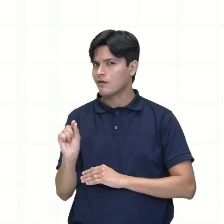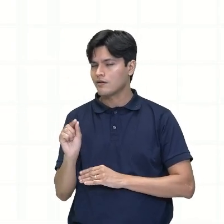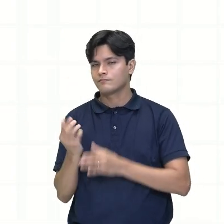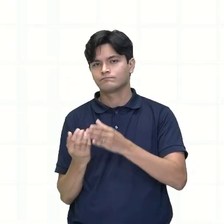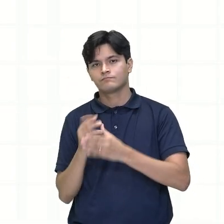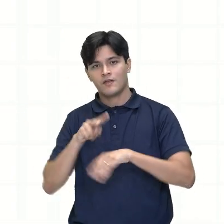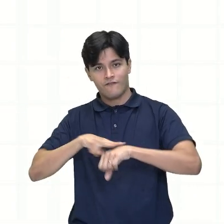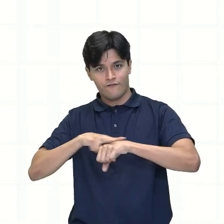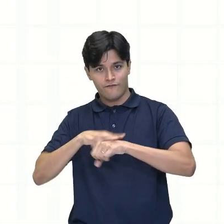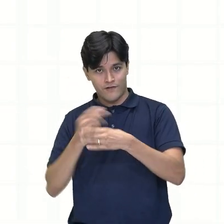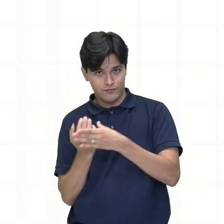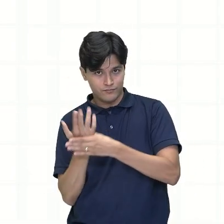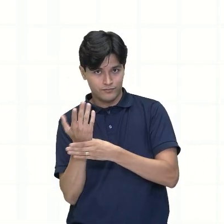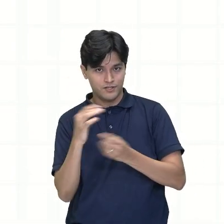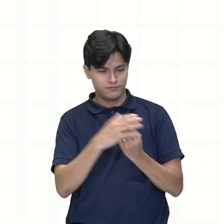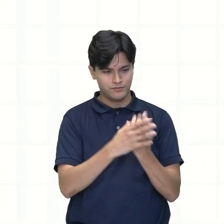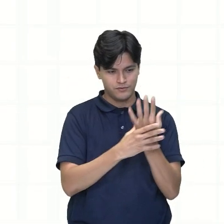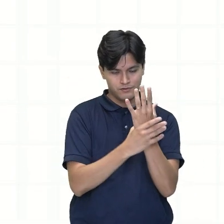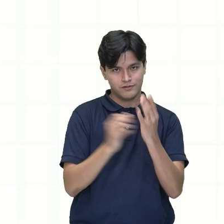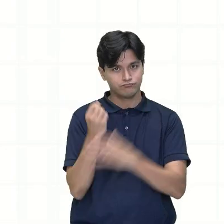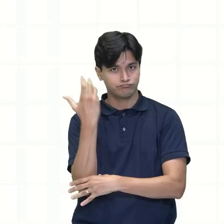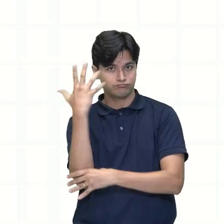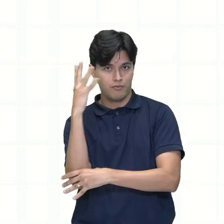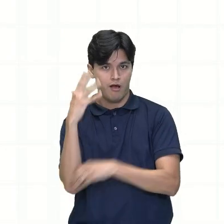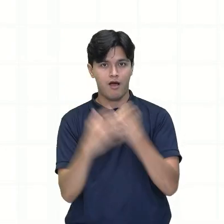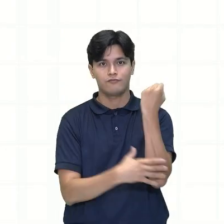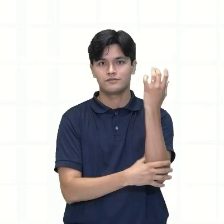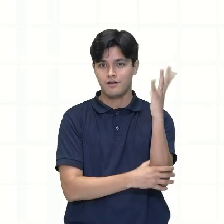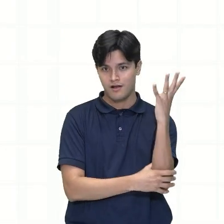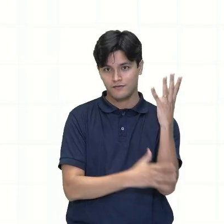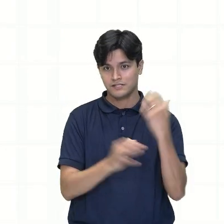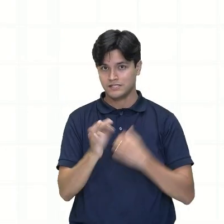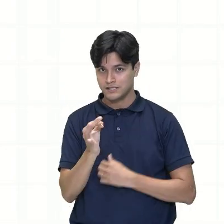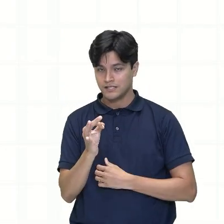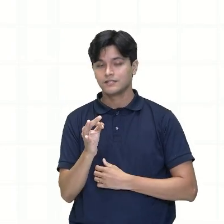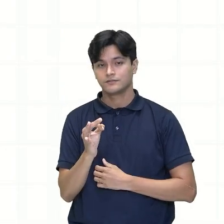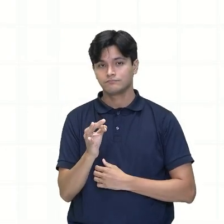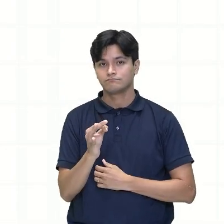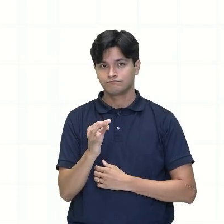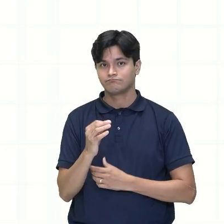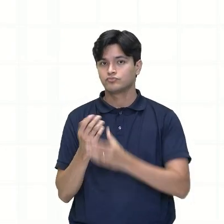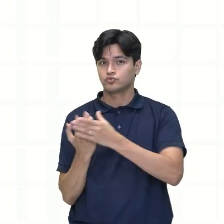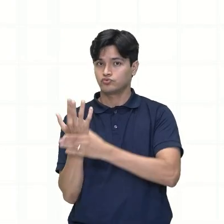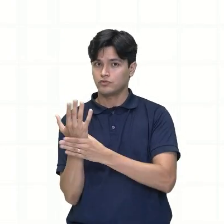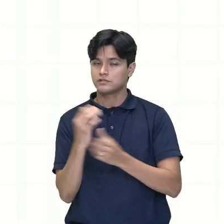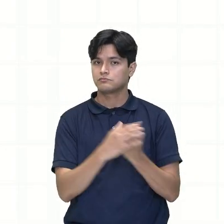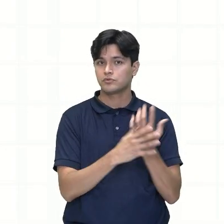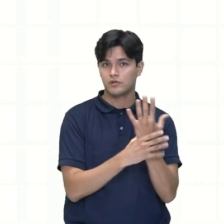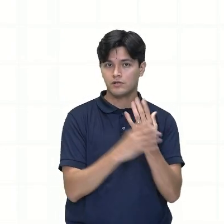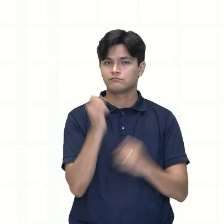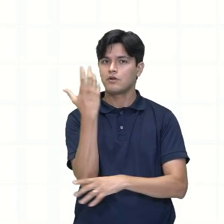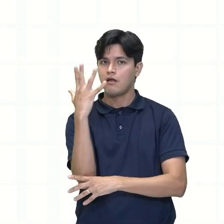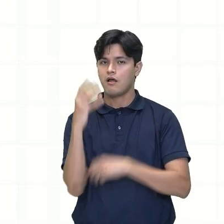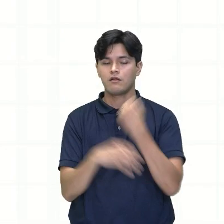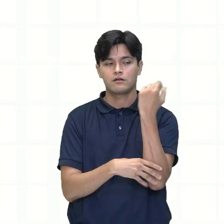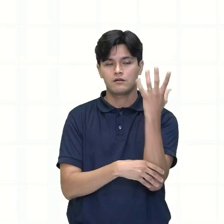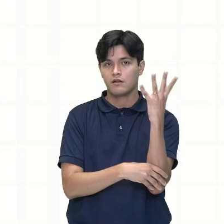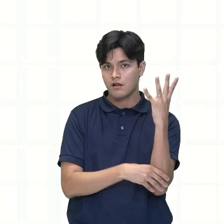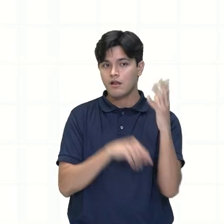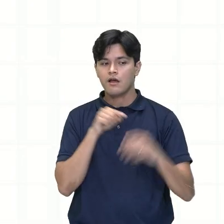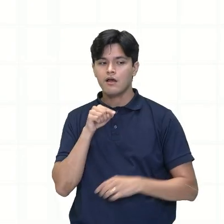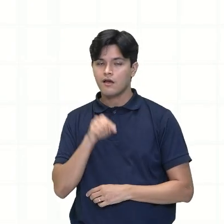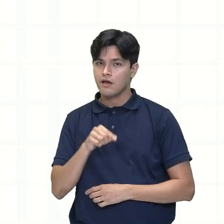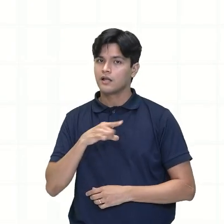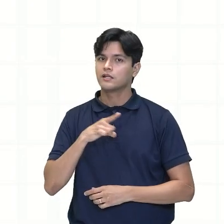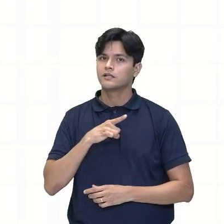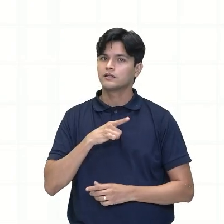plantas, certo? E as plantas, elas fazem a produção do seu